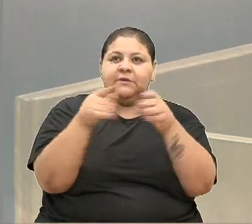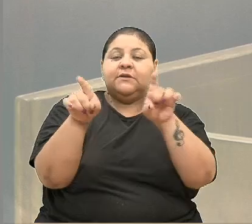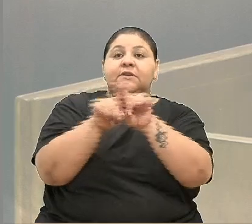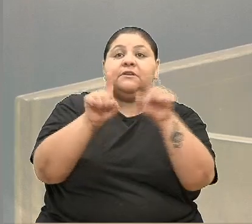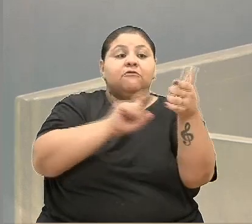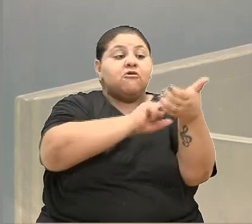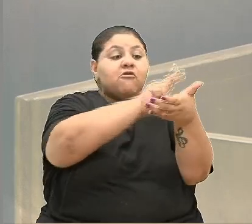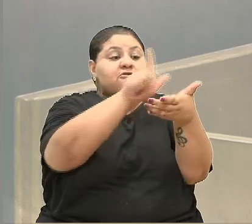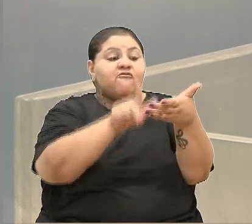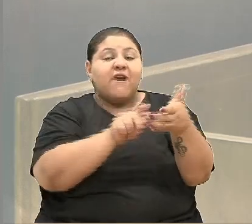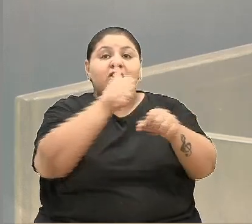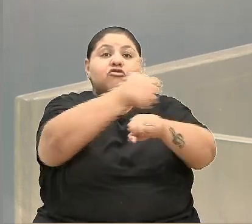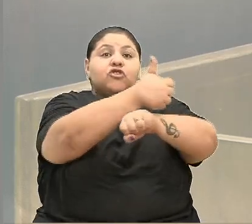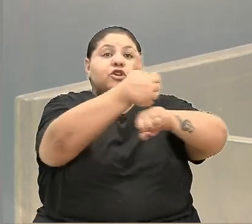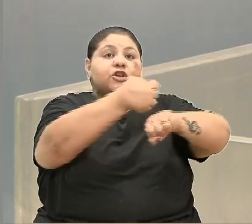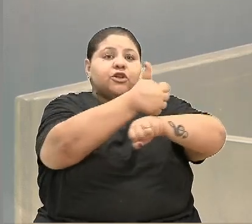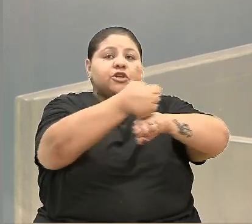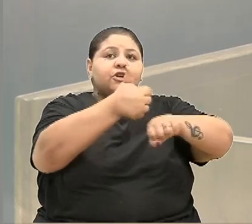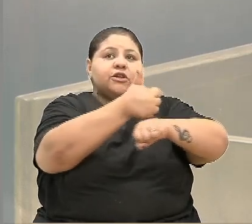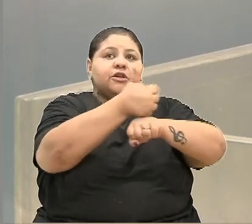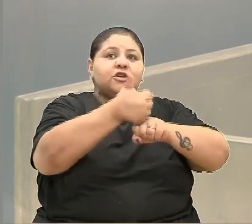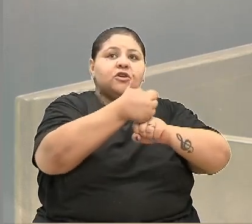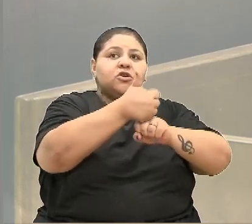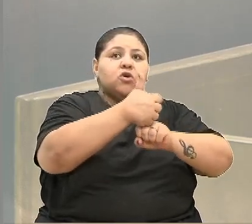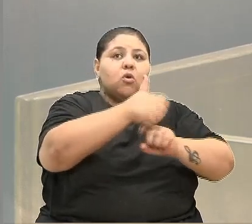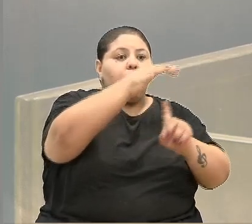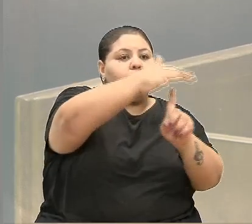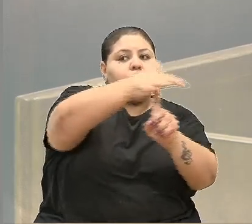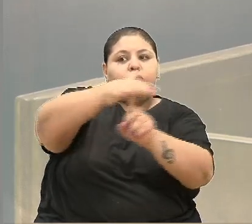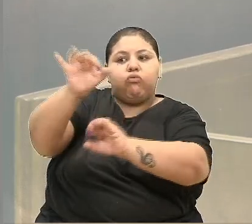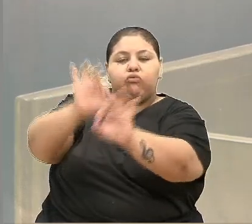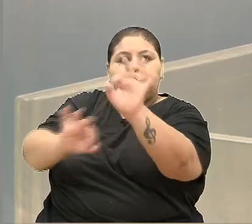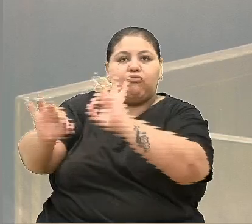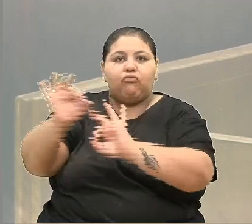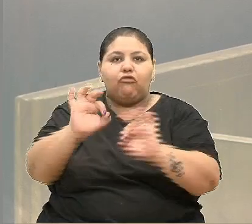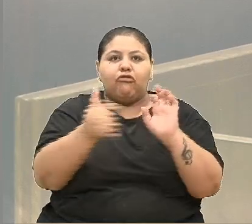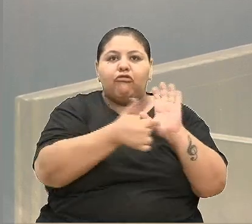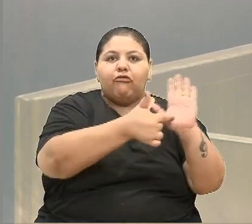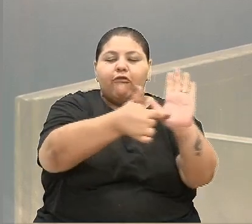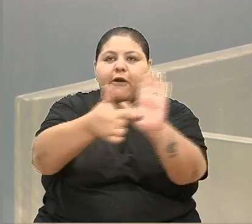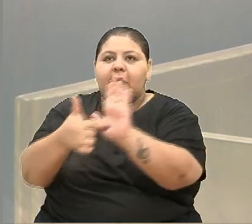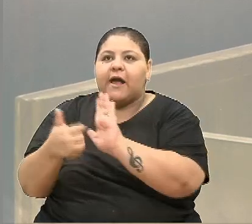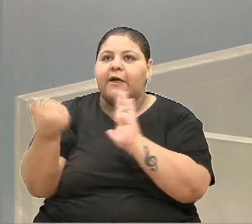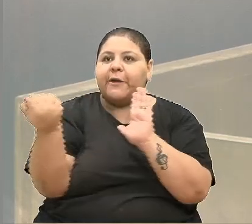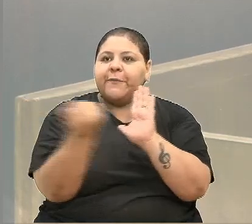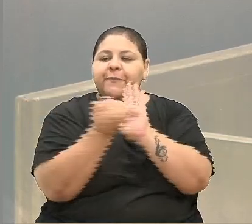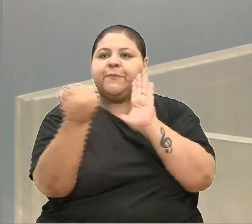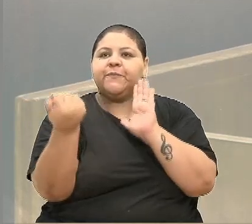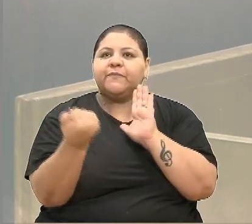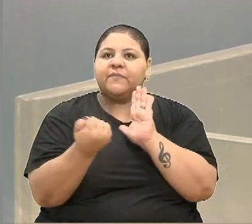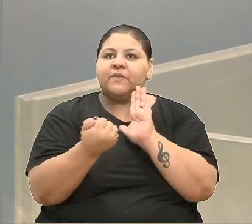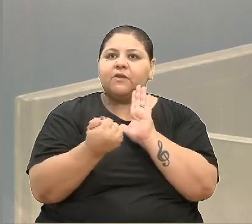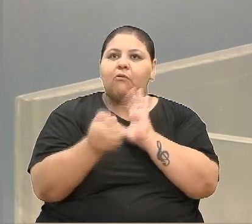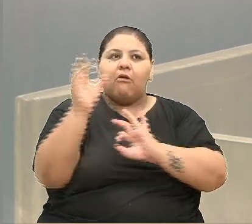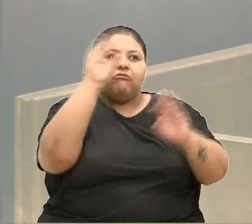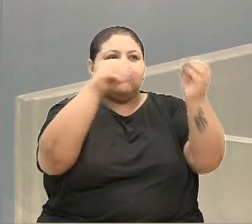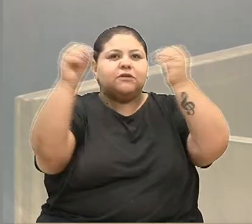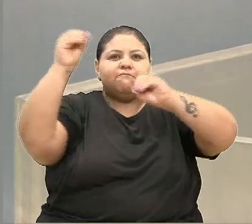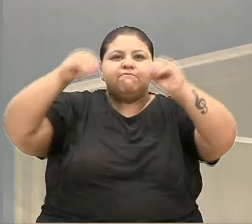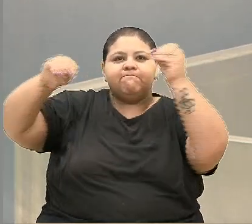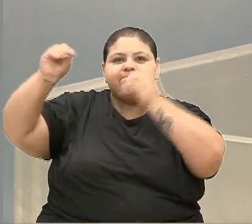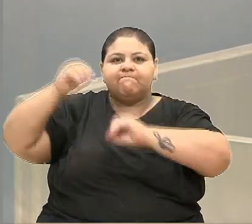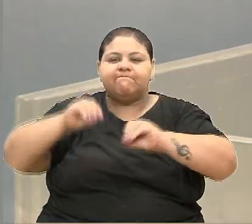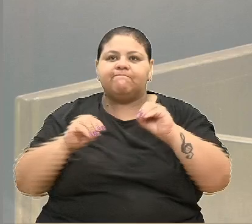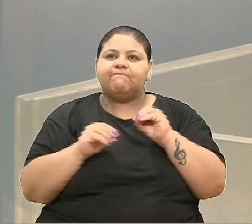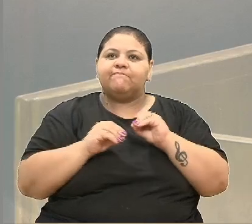vários terapeutas com estandes montados, onde eles vão trazer as suas macas, vão trazer a sua decoração, para,